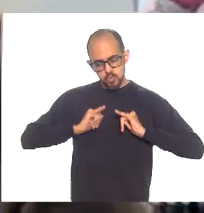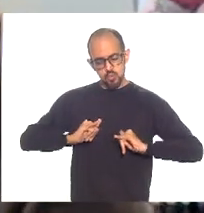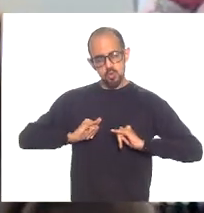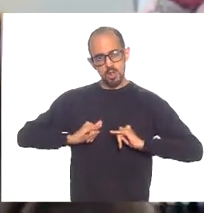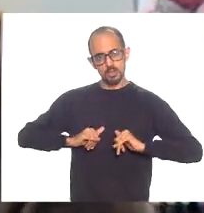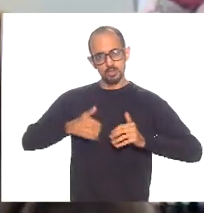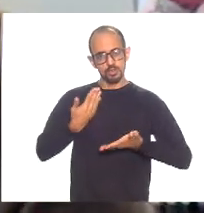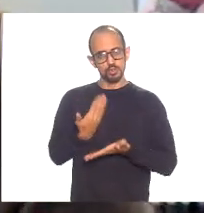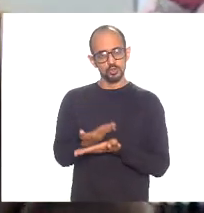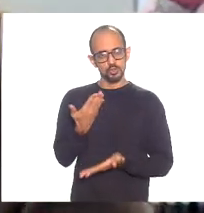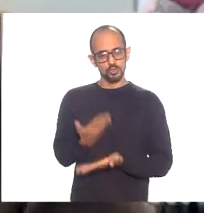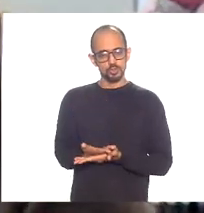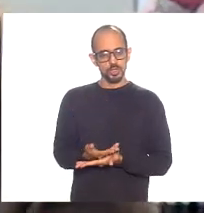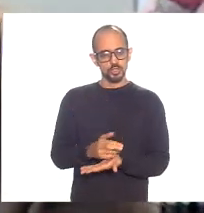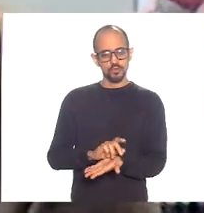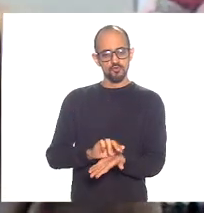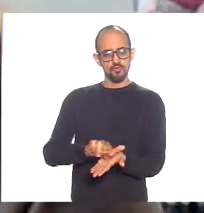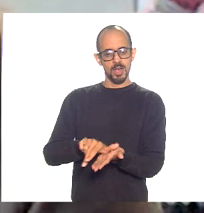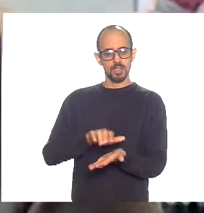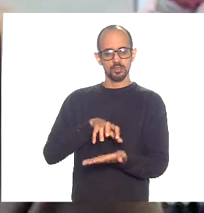estudantes das diferentes áreas